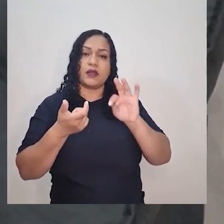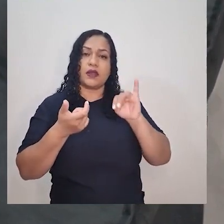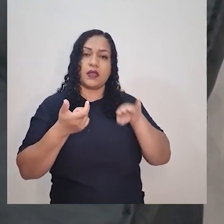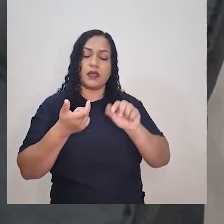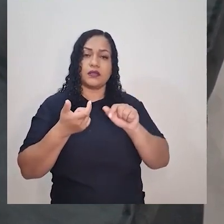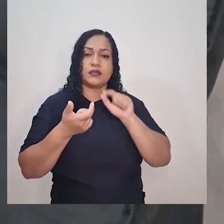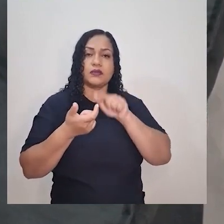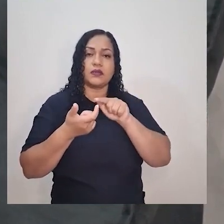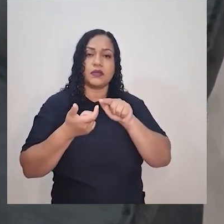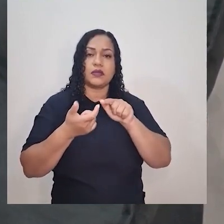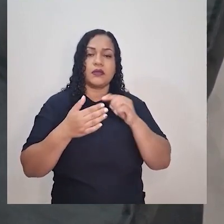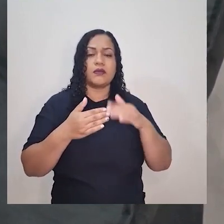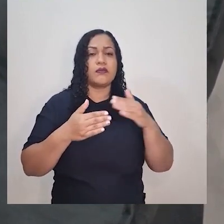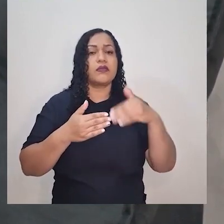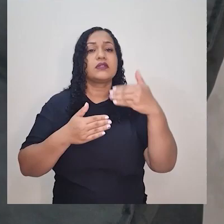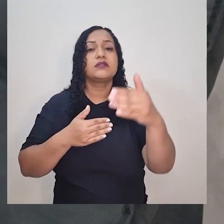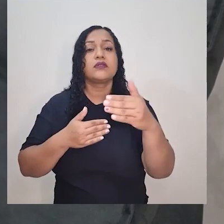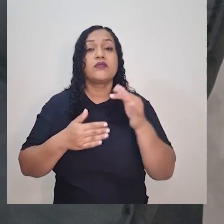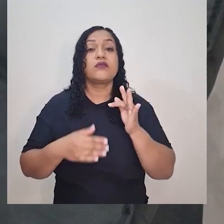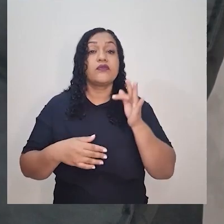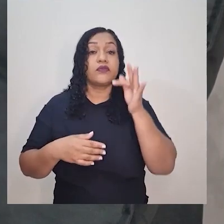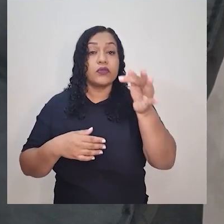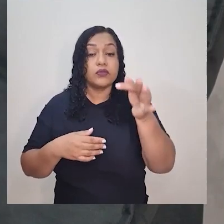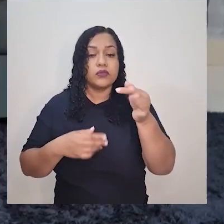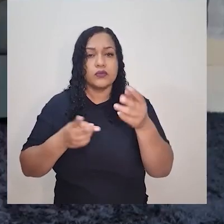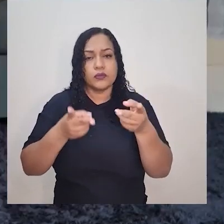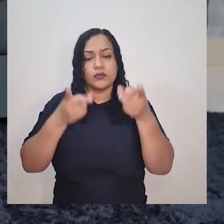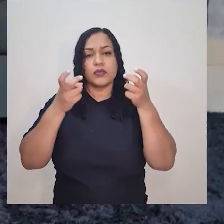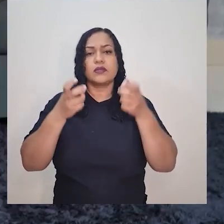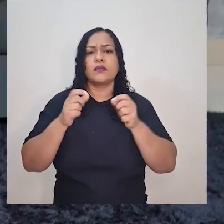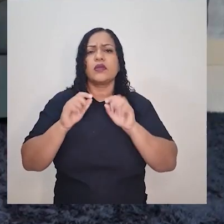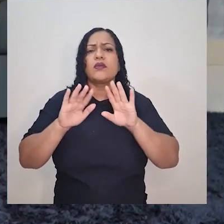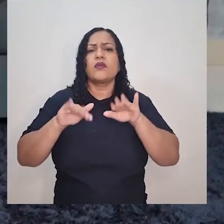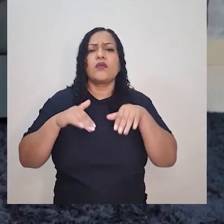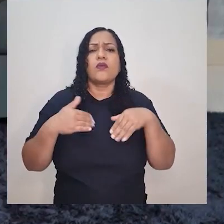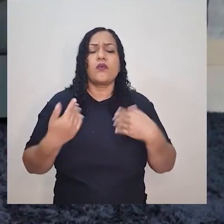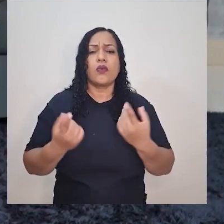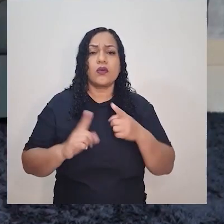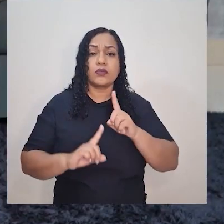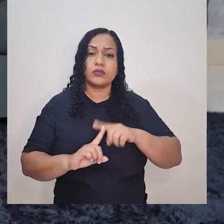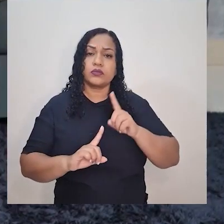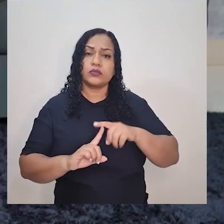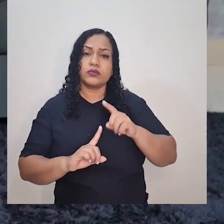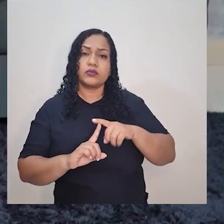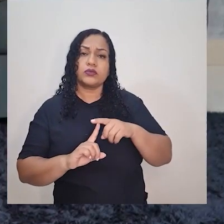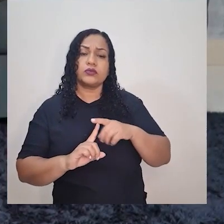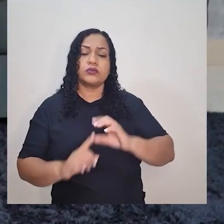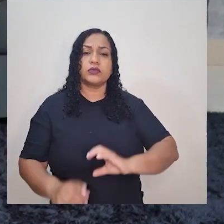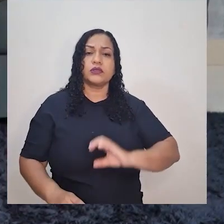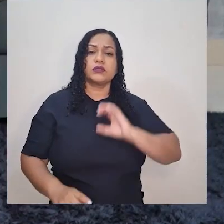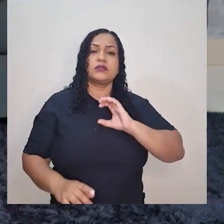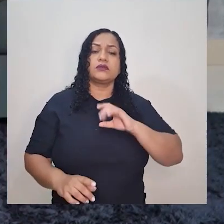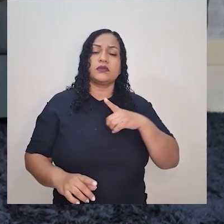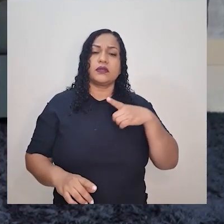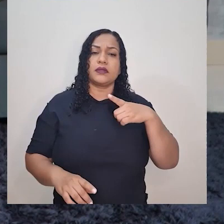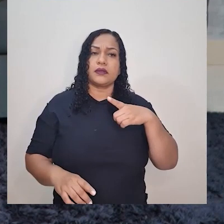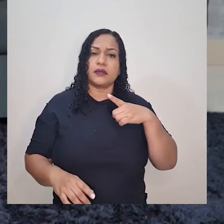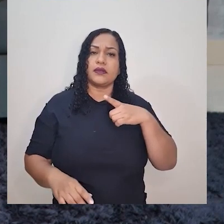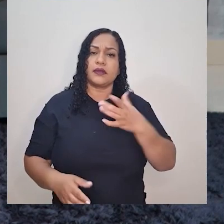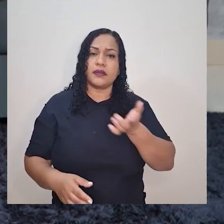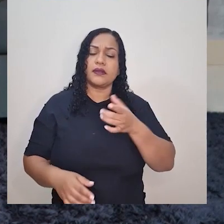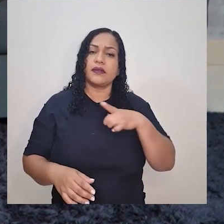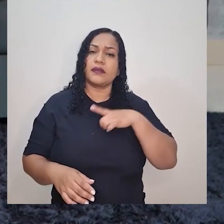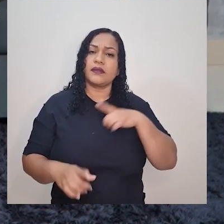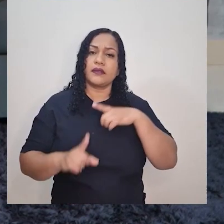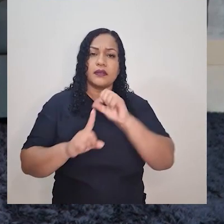frente. O que a escola busca a partir daquela realidade? Que tipo de cidadão ela quer formar? Para qual tipo de